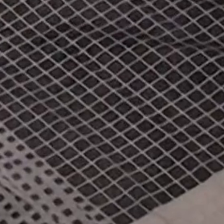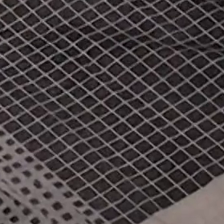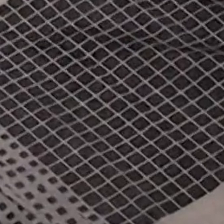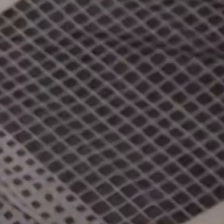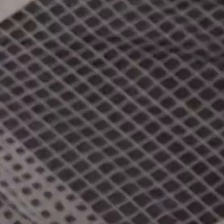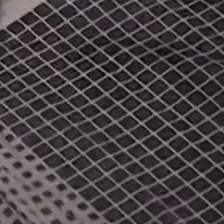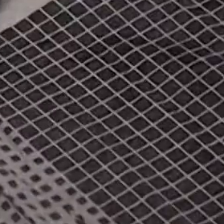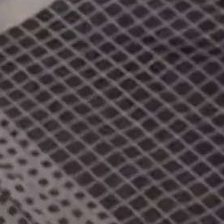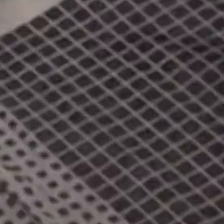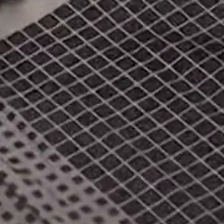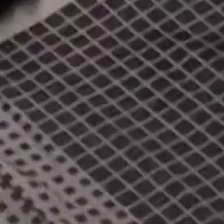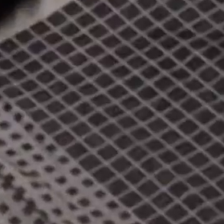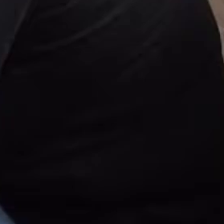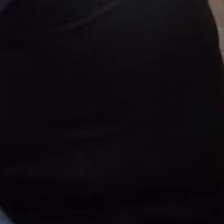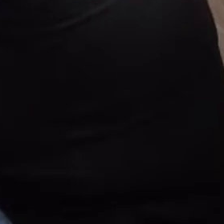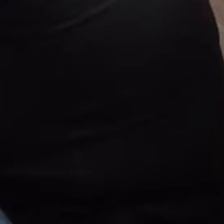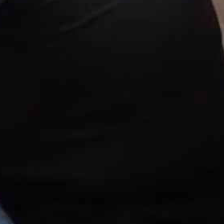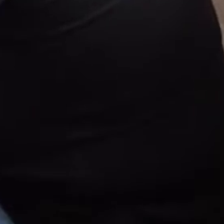Música